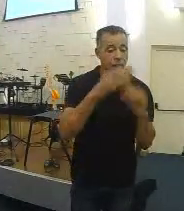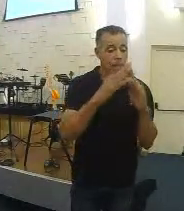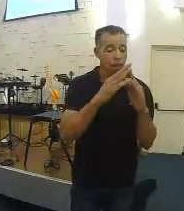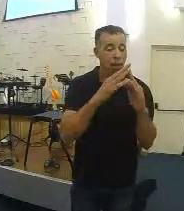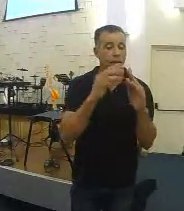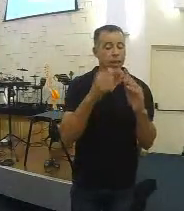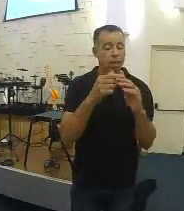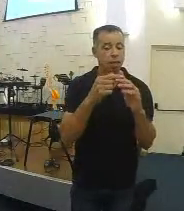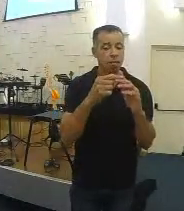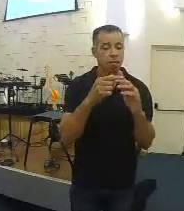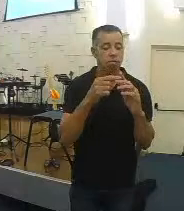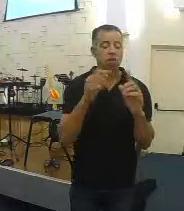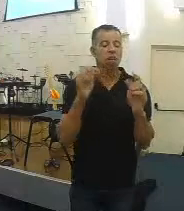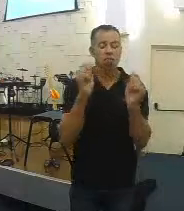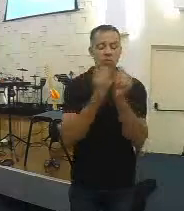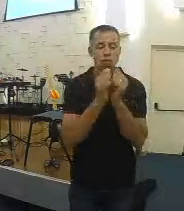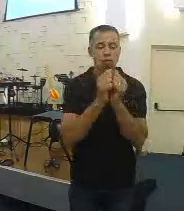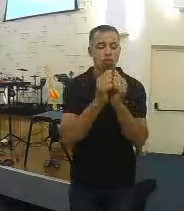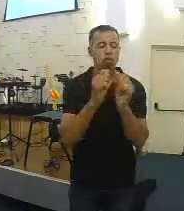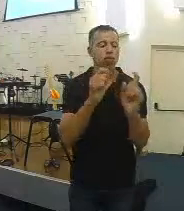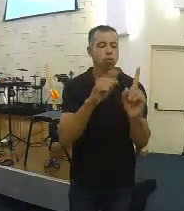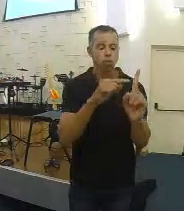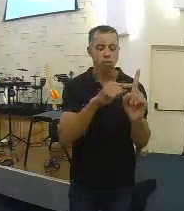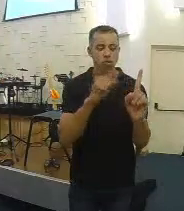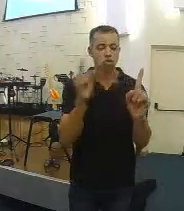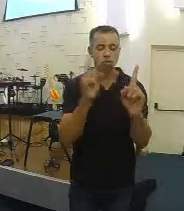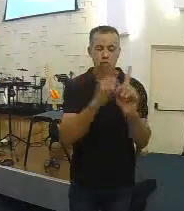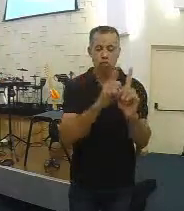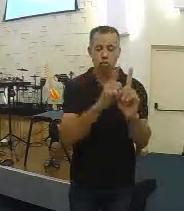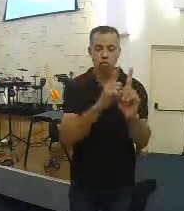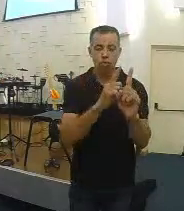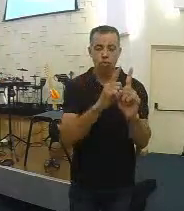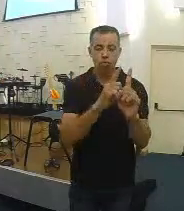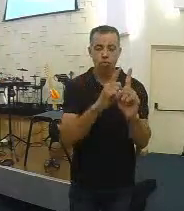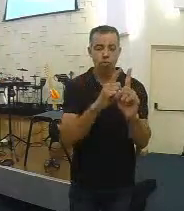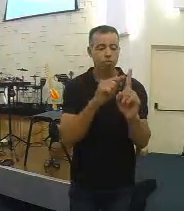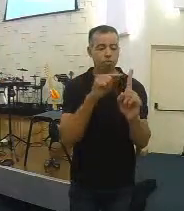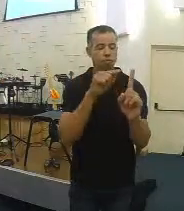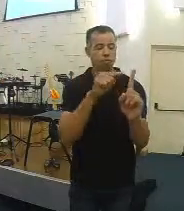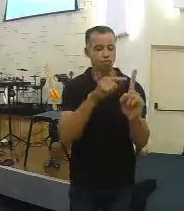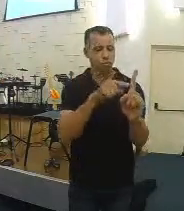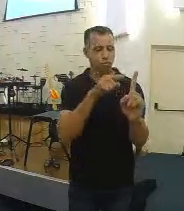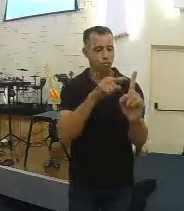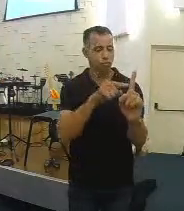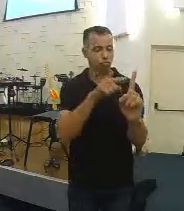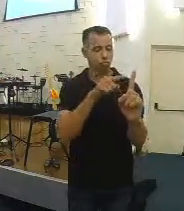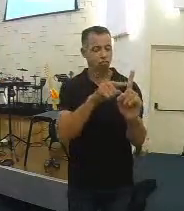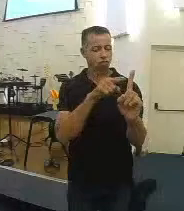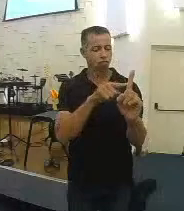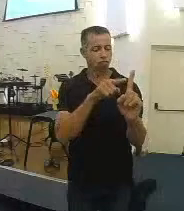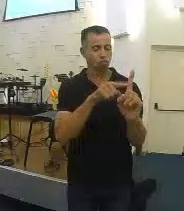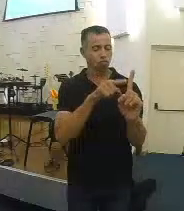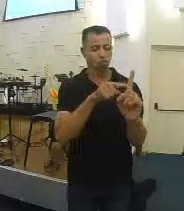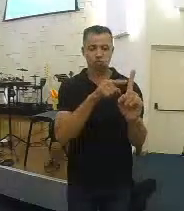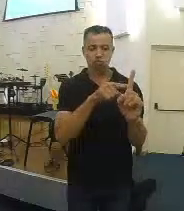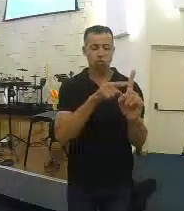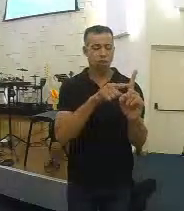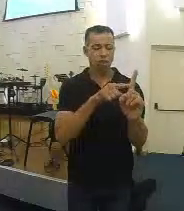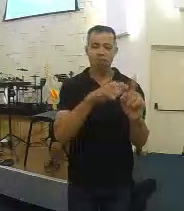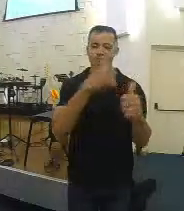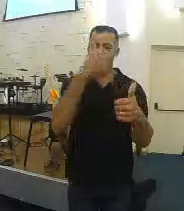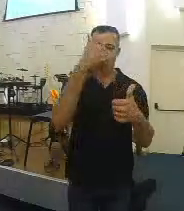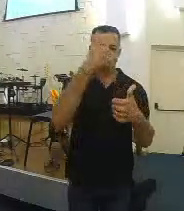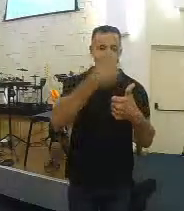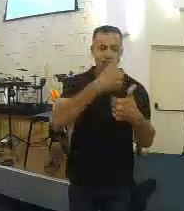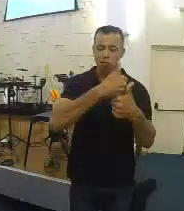ficar com aquele homem. Mica se coloca agora no lugar de Deus,